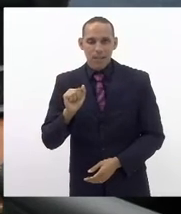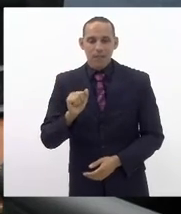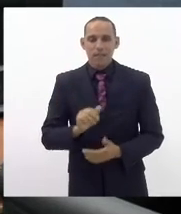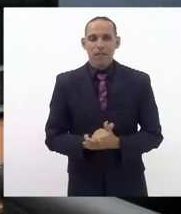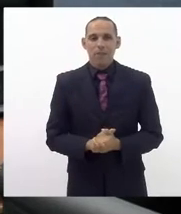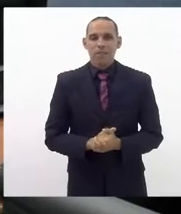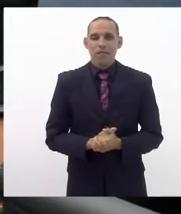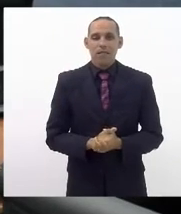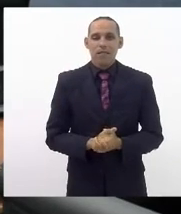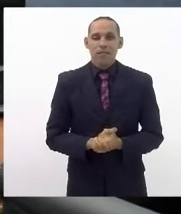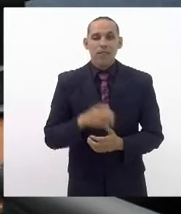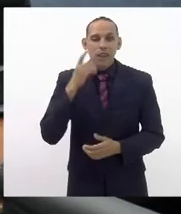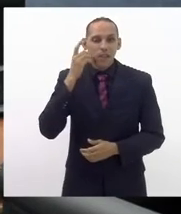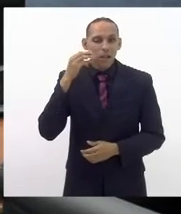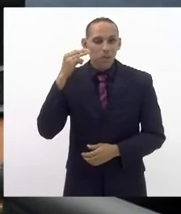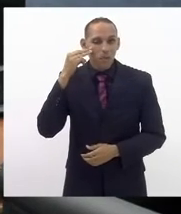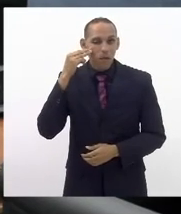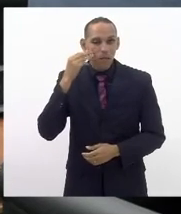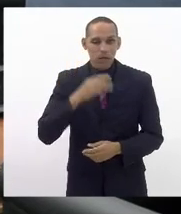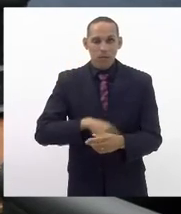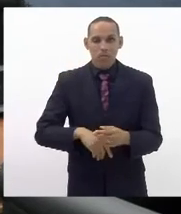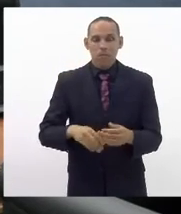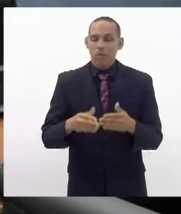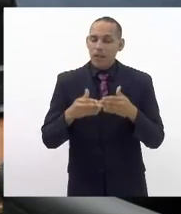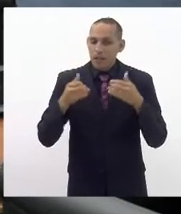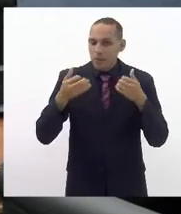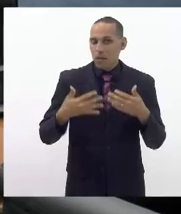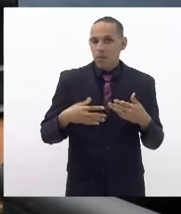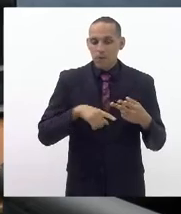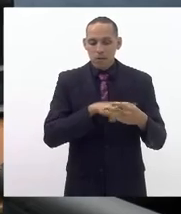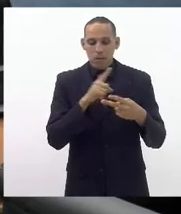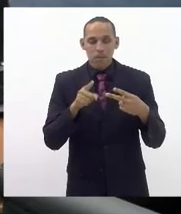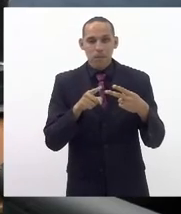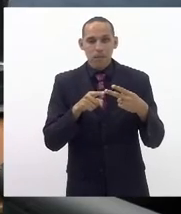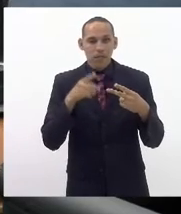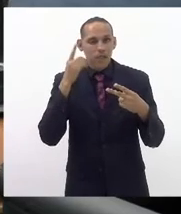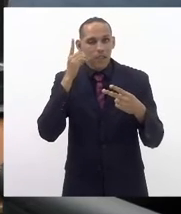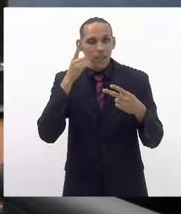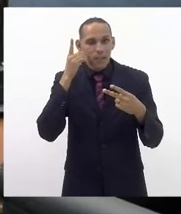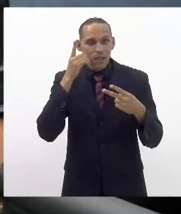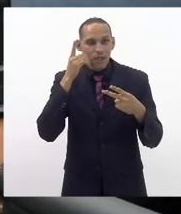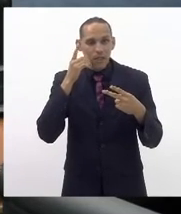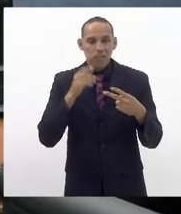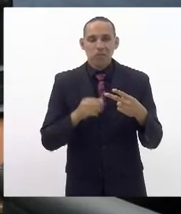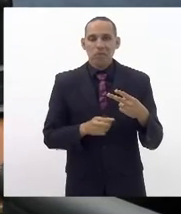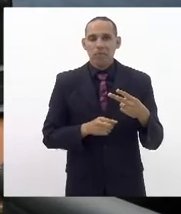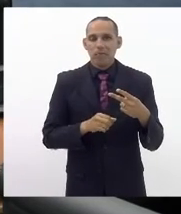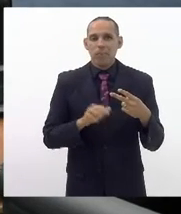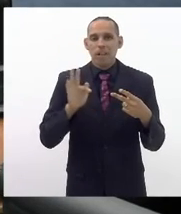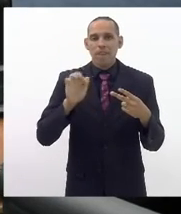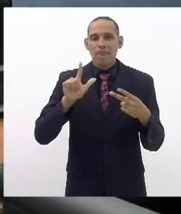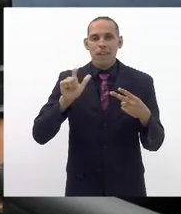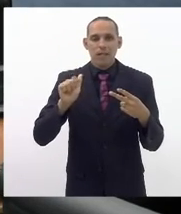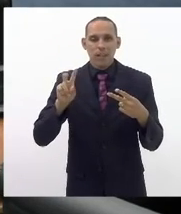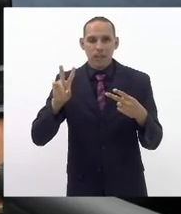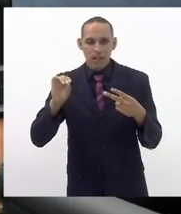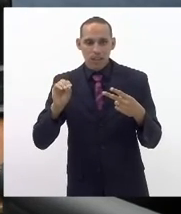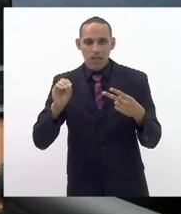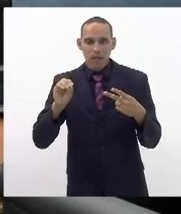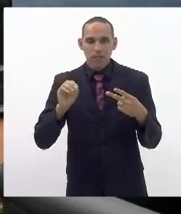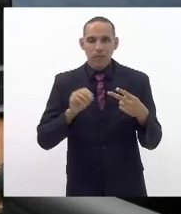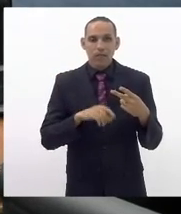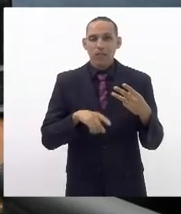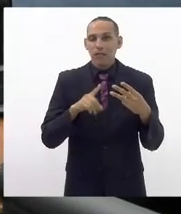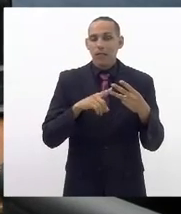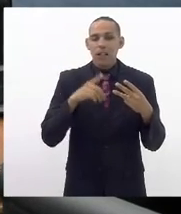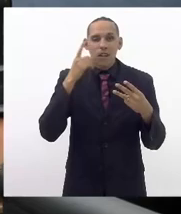O deputado Mônica Francisco, pela ordem, e logo em seguida o deputado Flávio Serafini. E eu também. Obrigada. E